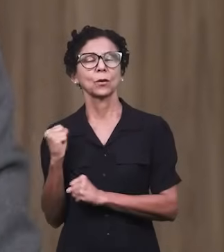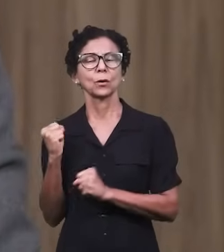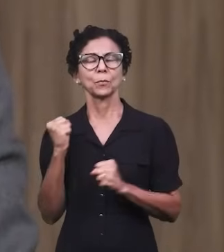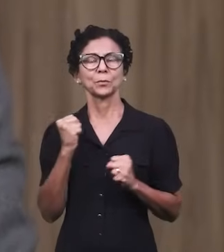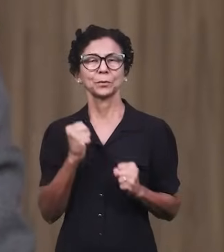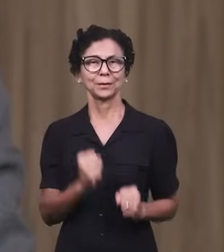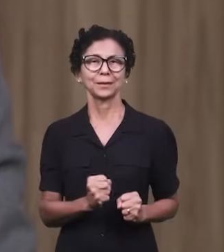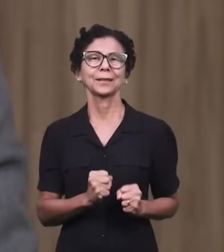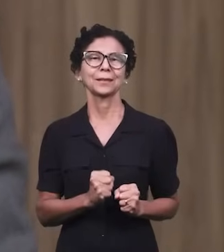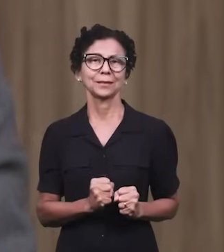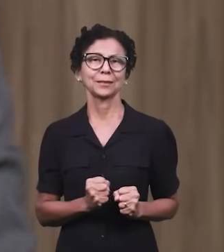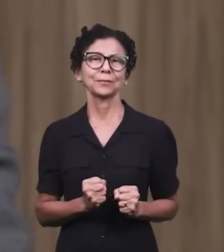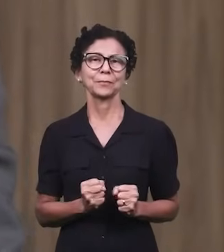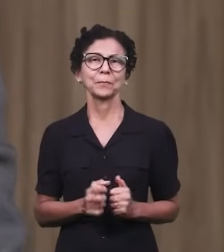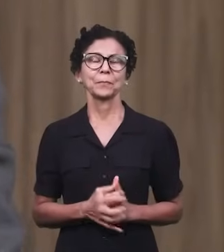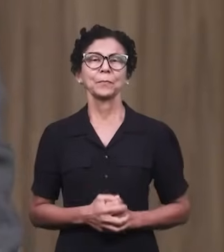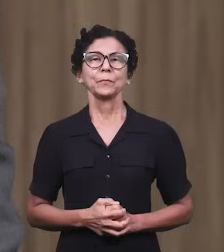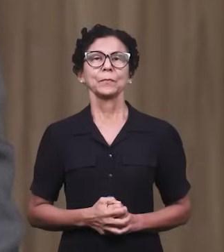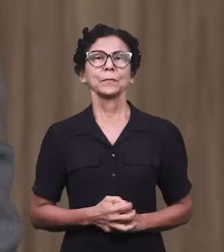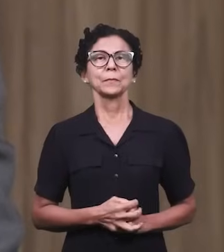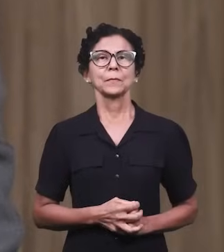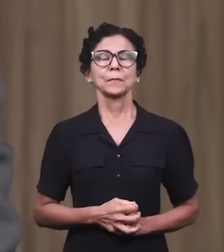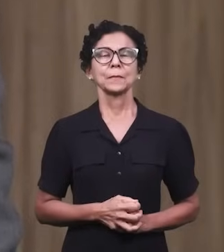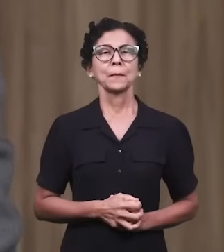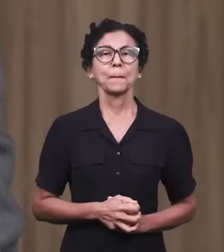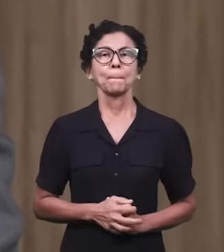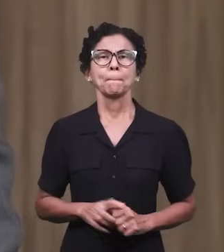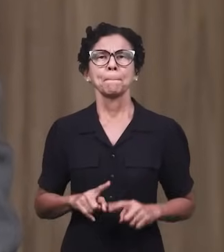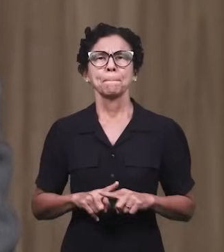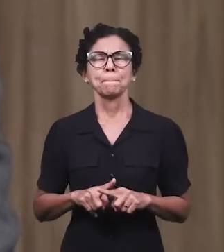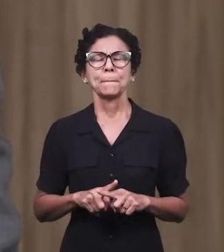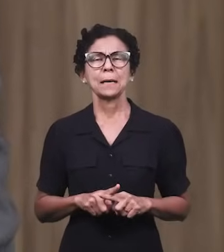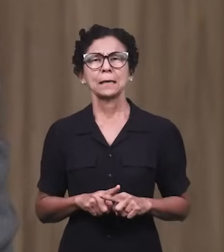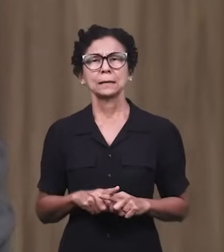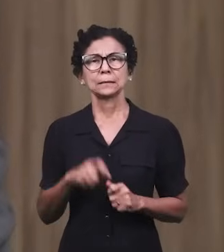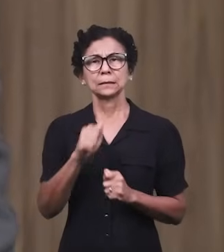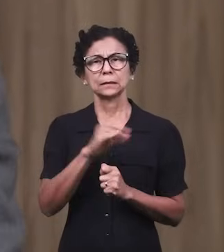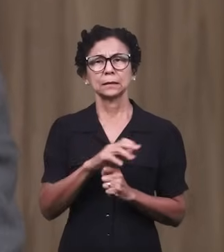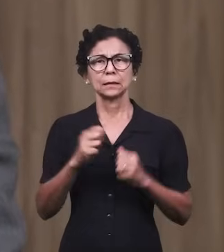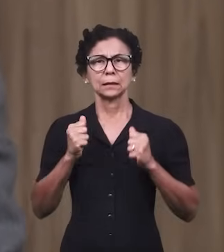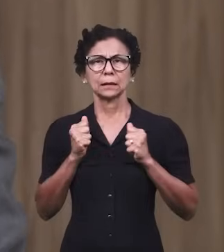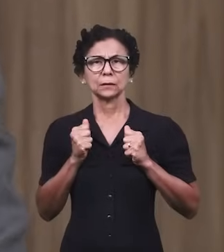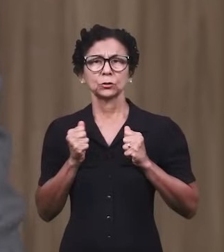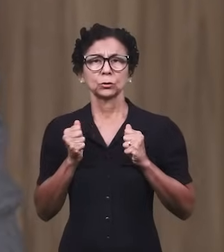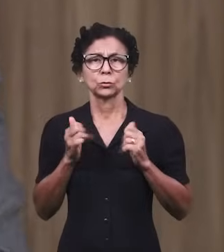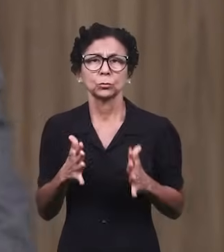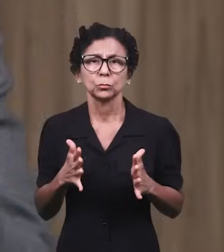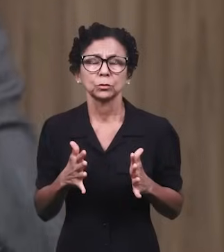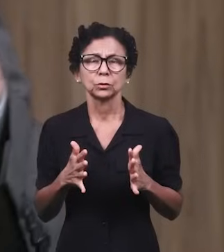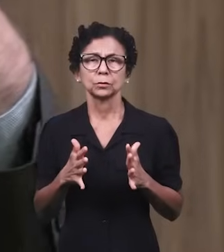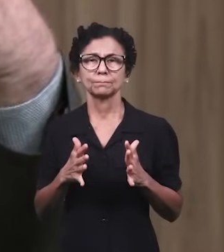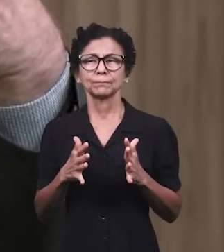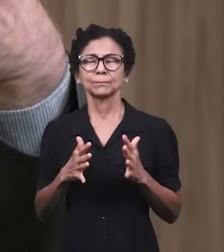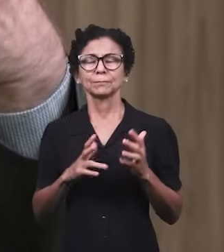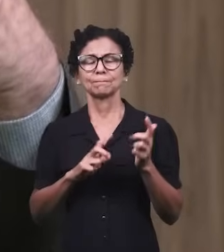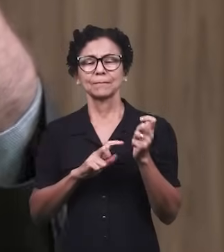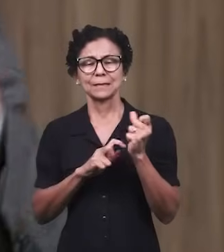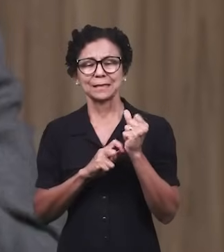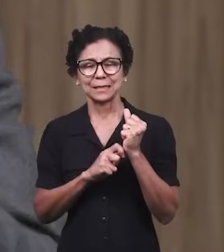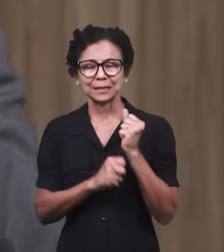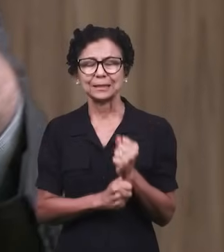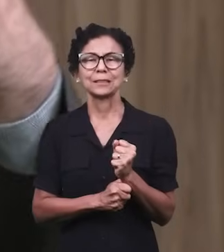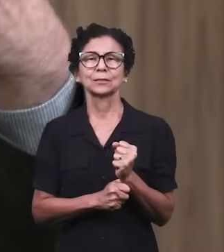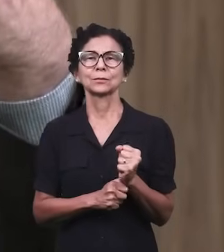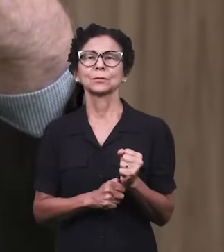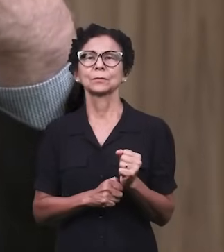como usou, né? Então, mas a atitude dela é que foi o segredo para que tudo isso se